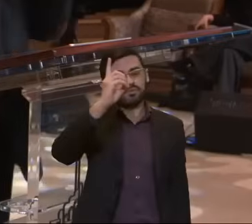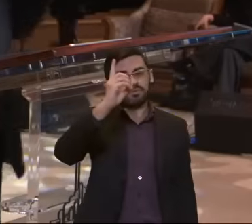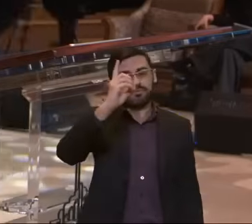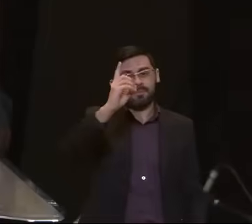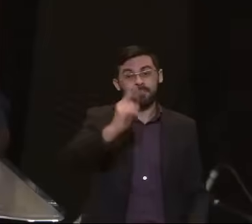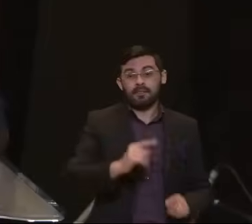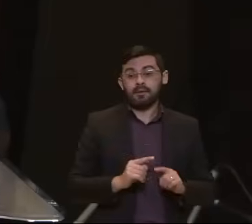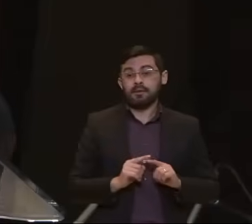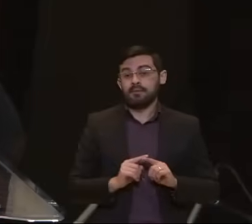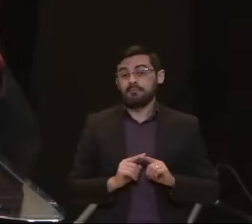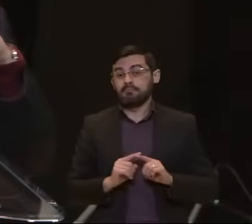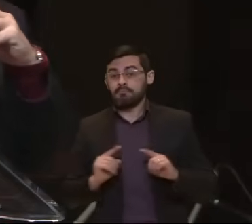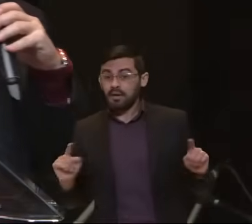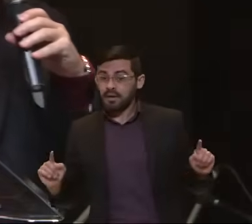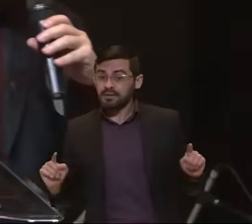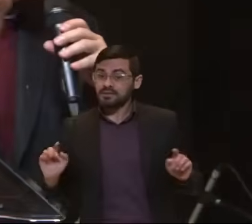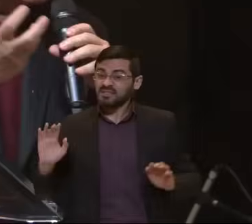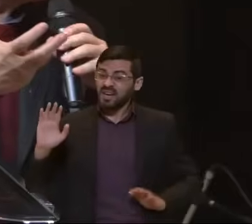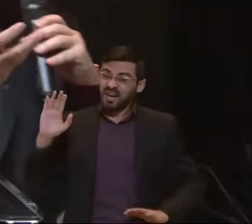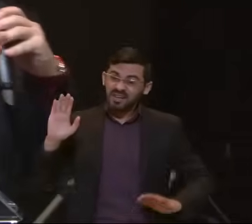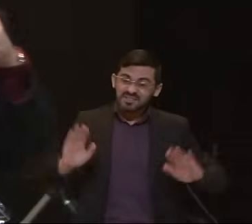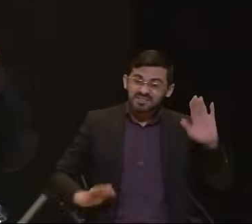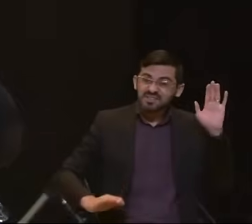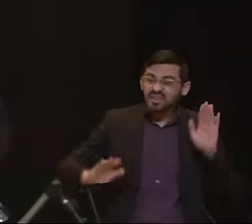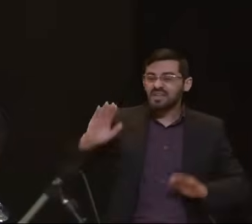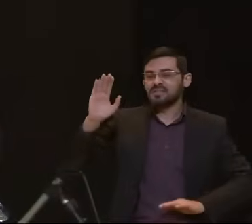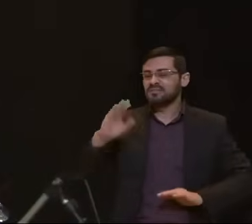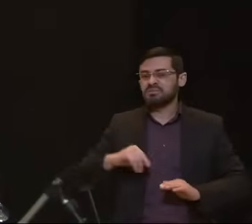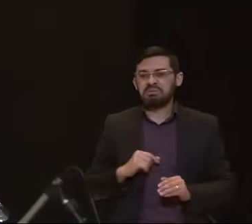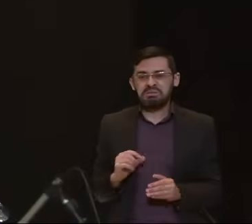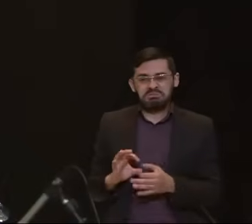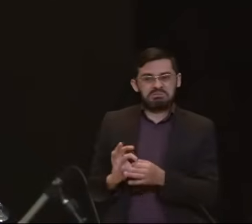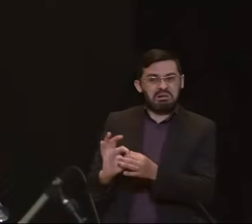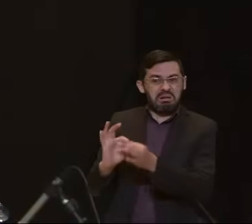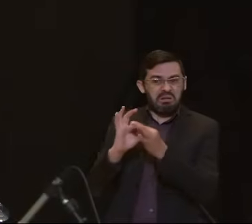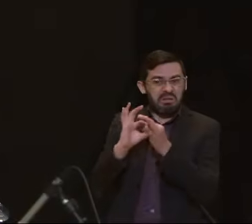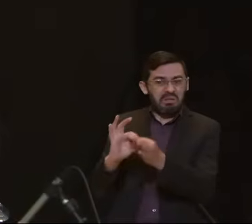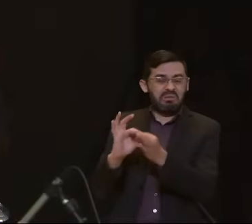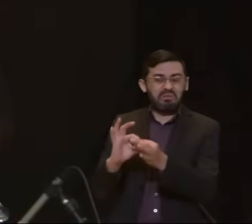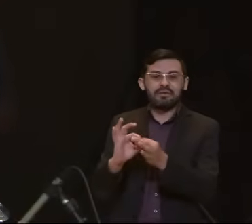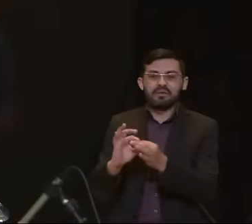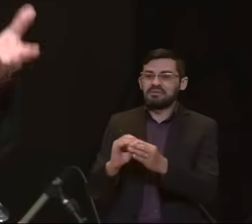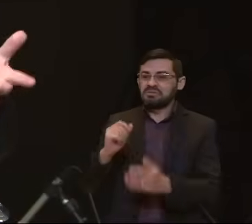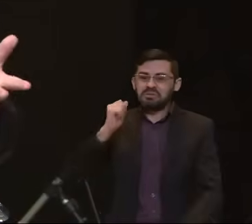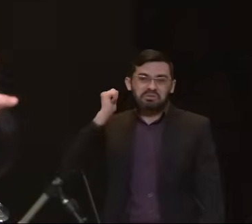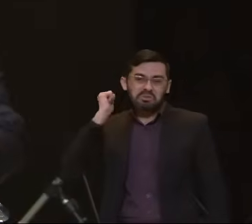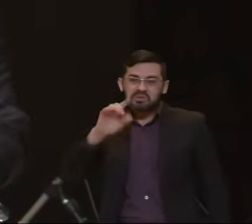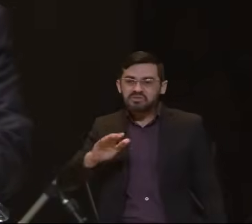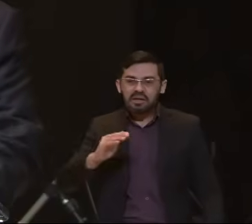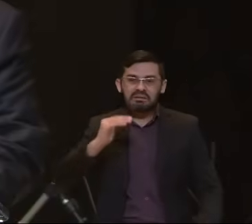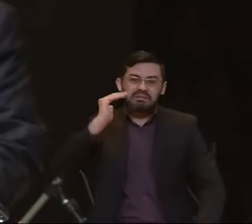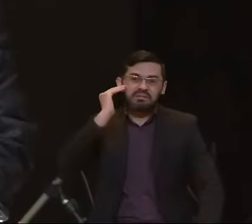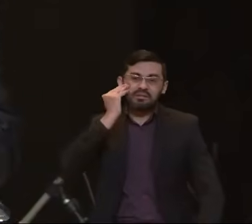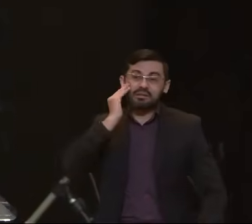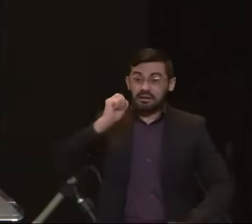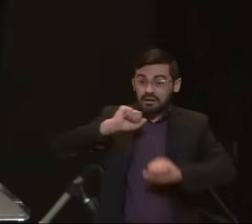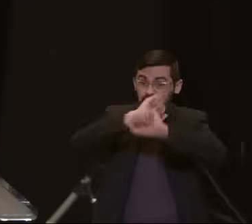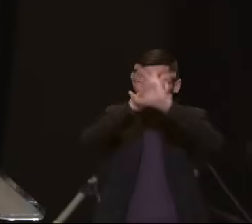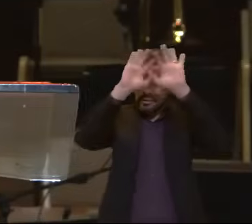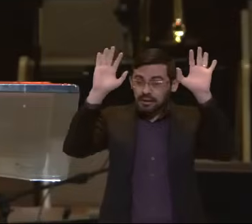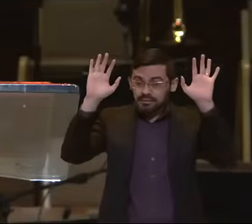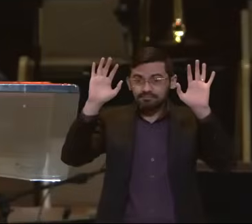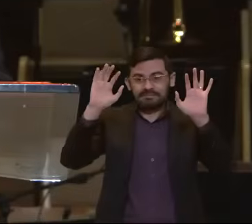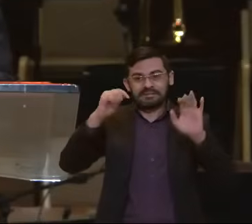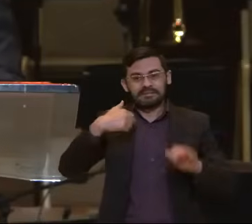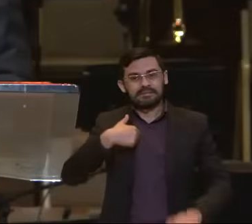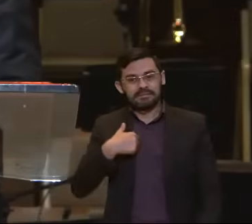Agora, quando você está tão envolto nessas coisas, que não é capaz de discernir isso, eu